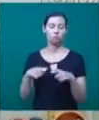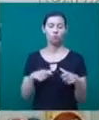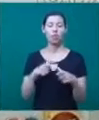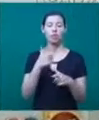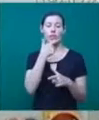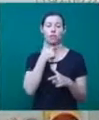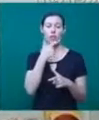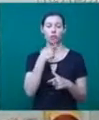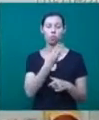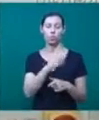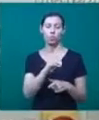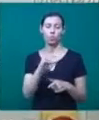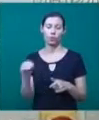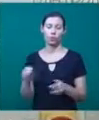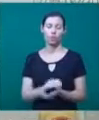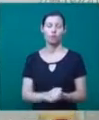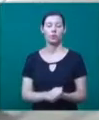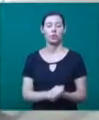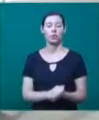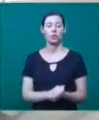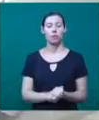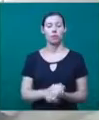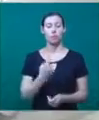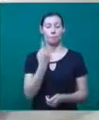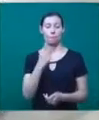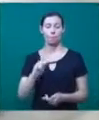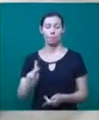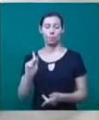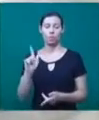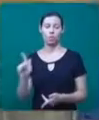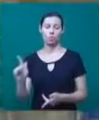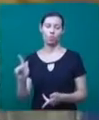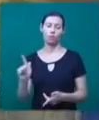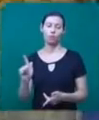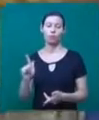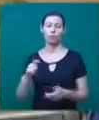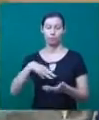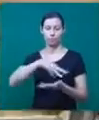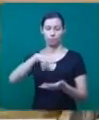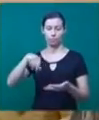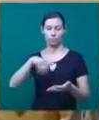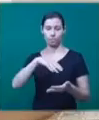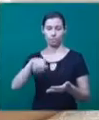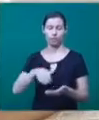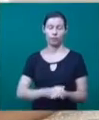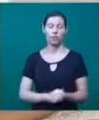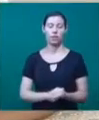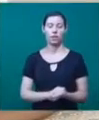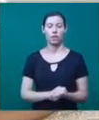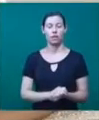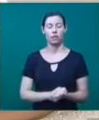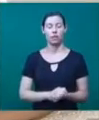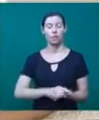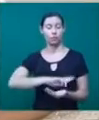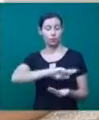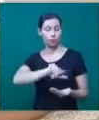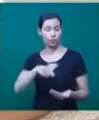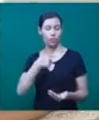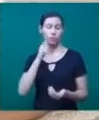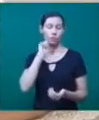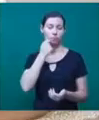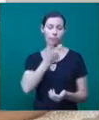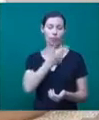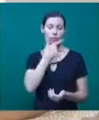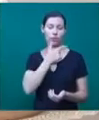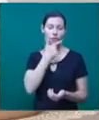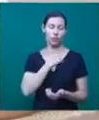litros de leite e 1.000 quilos de polvilho. E eles fabricam 17 variedades da quitanda. Para Dona Luzia, a receita para